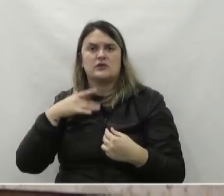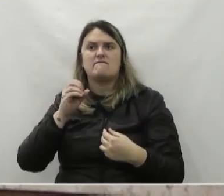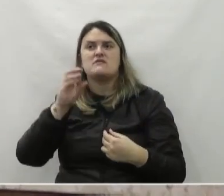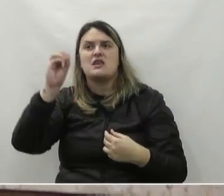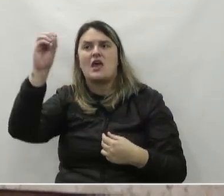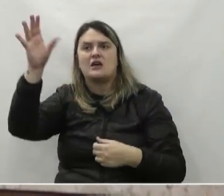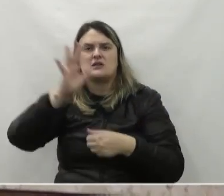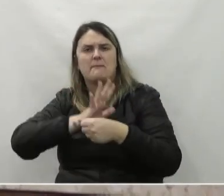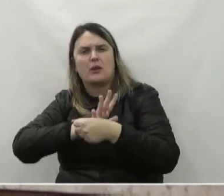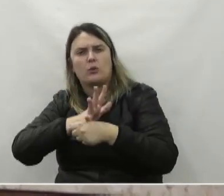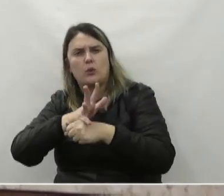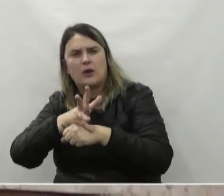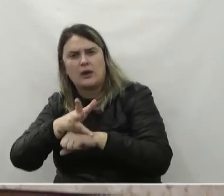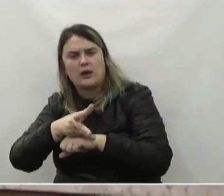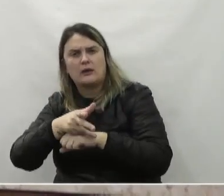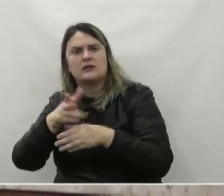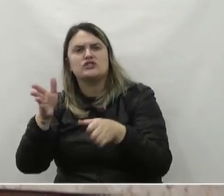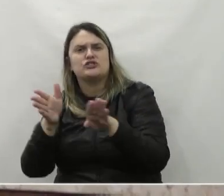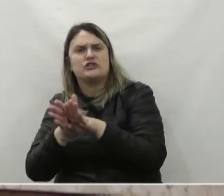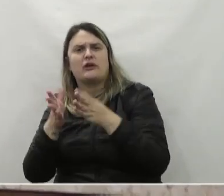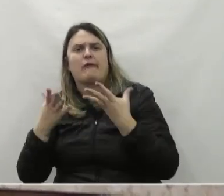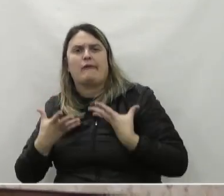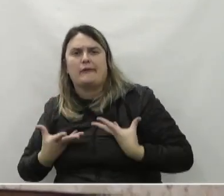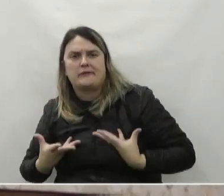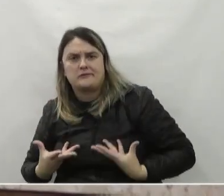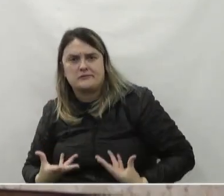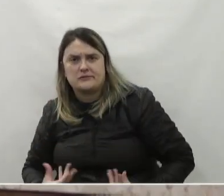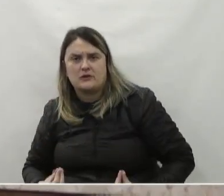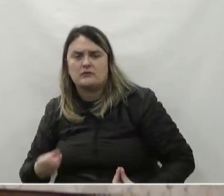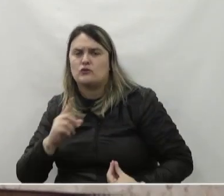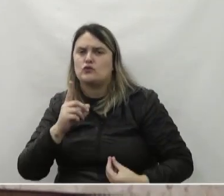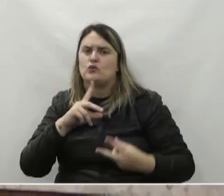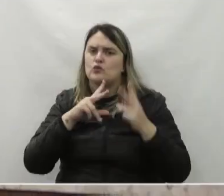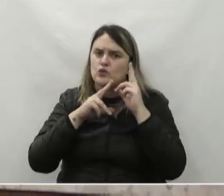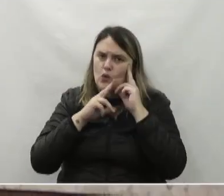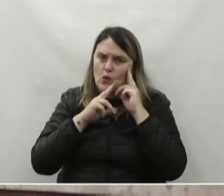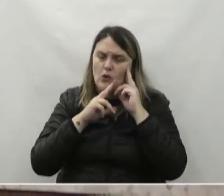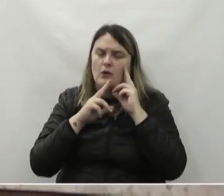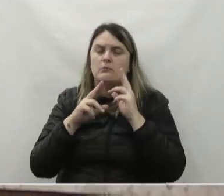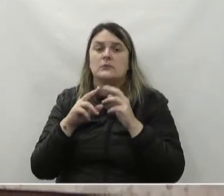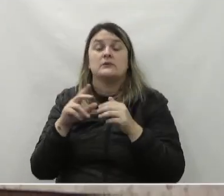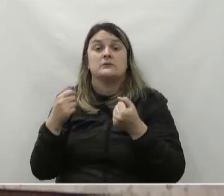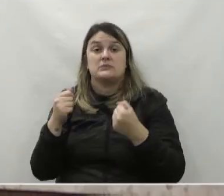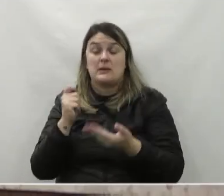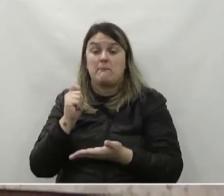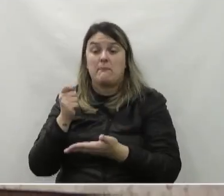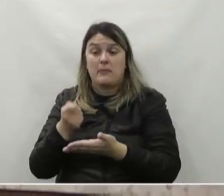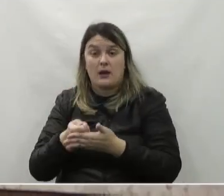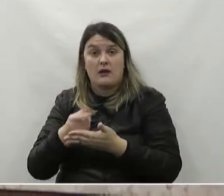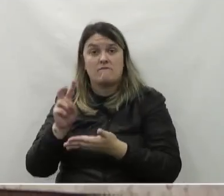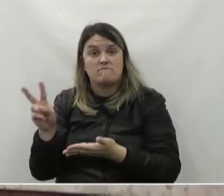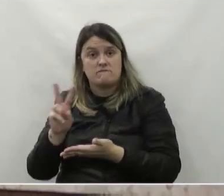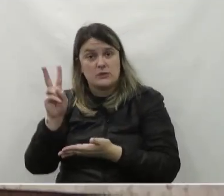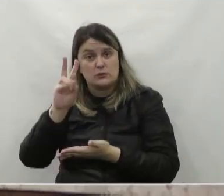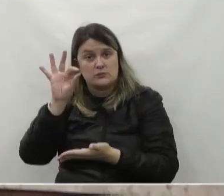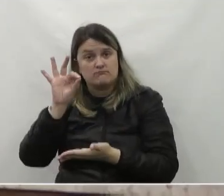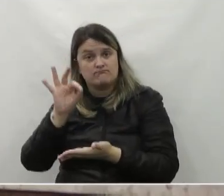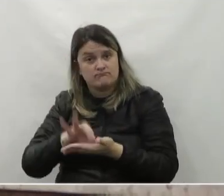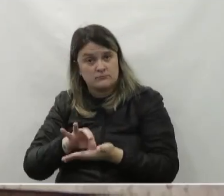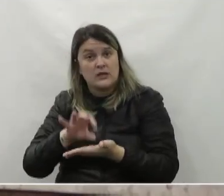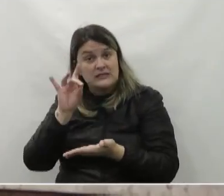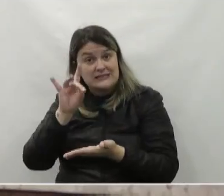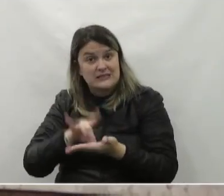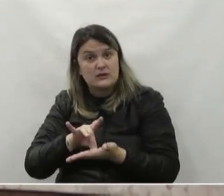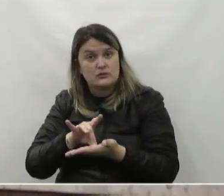aí durante a madrugada, chegam aí no período da manhã. Então, a gente vê que está um tanto